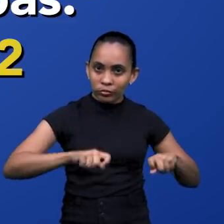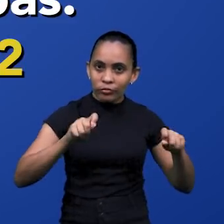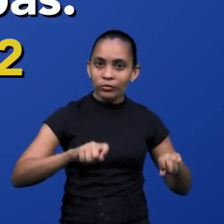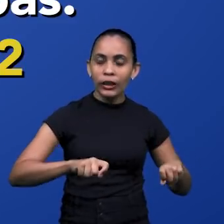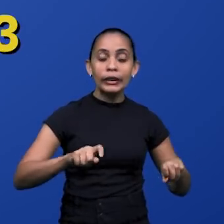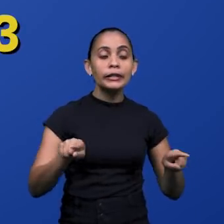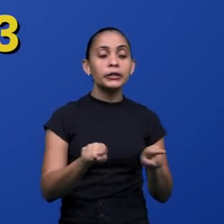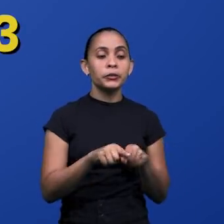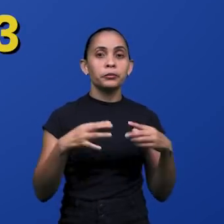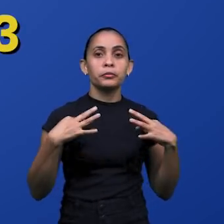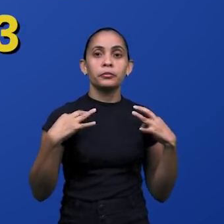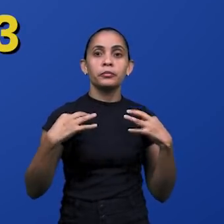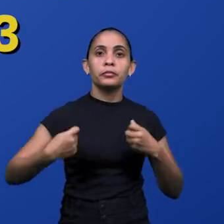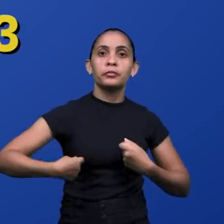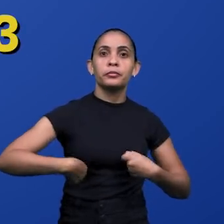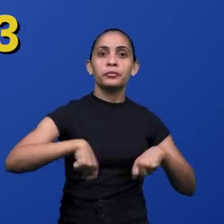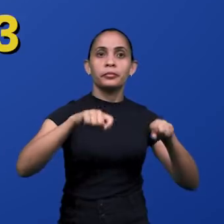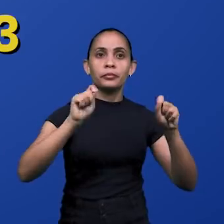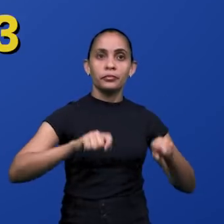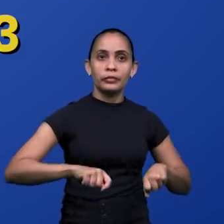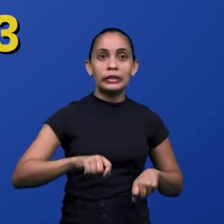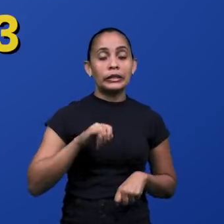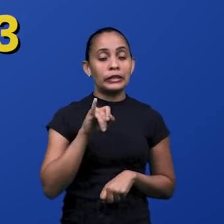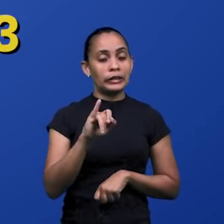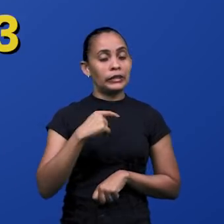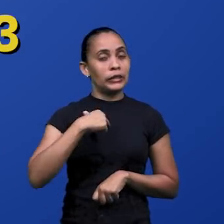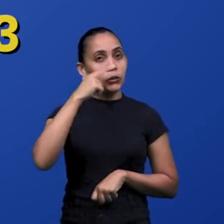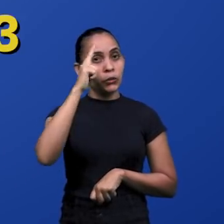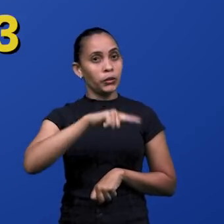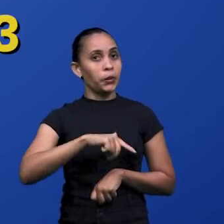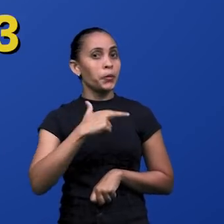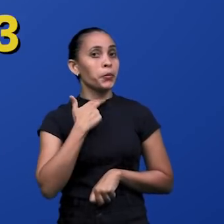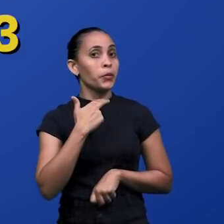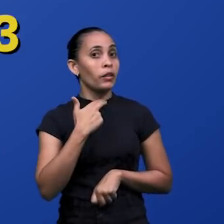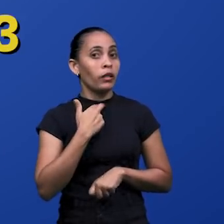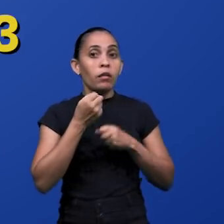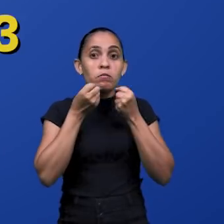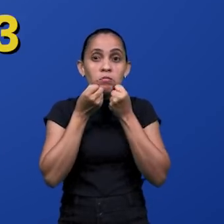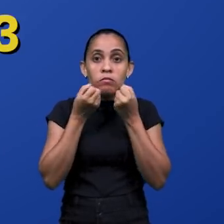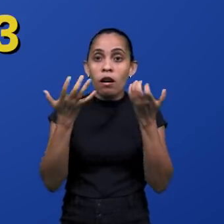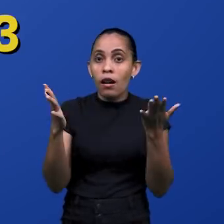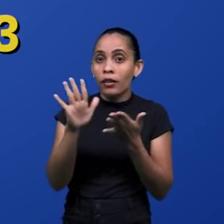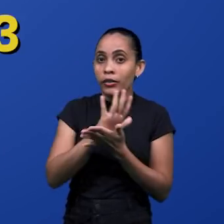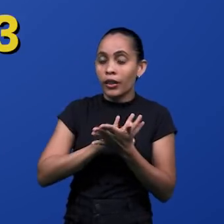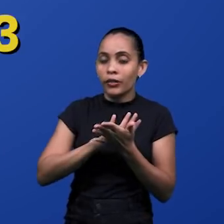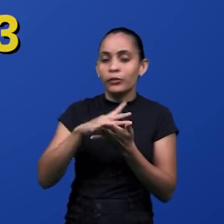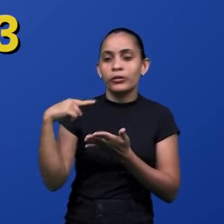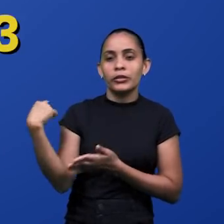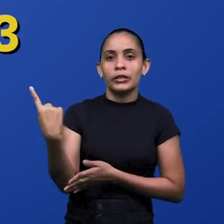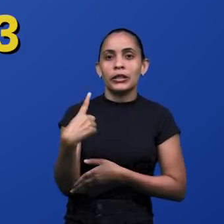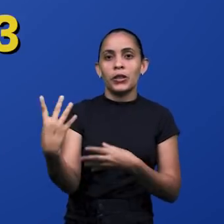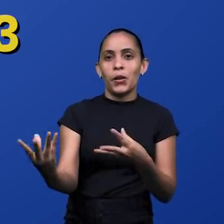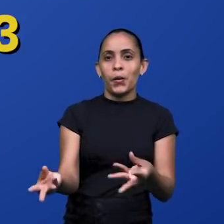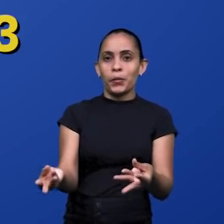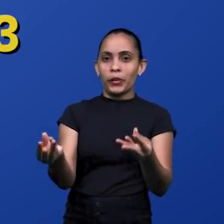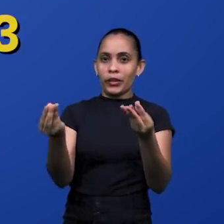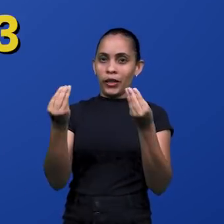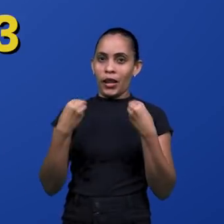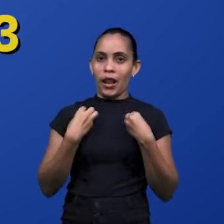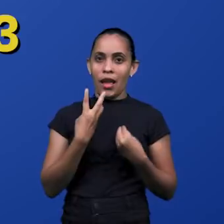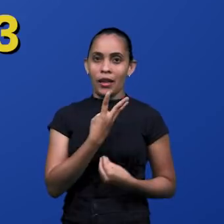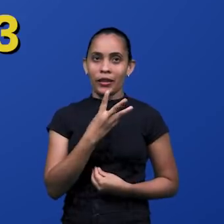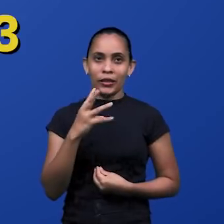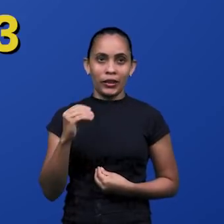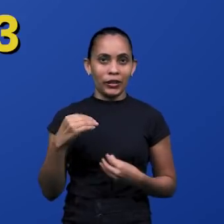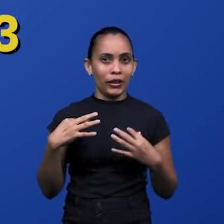de vestes. E se não puderdes declarar, vós me dareis a mim 30 lençóis e